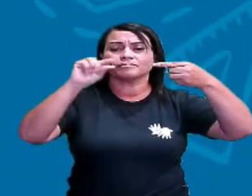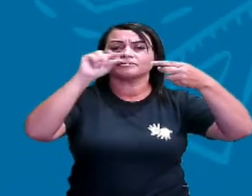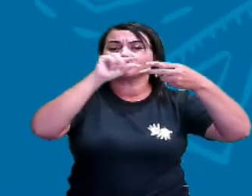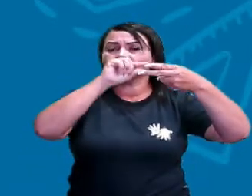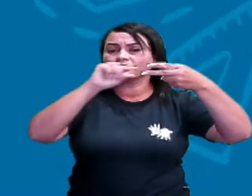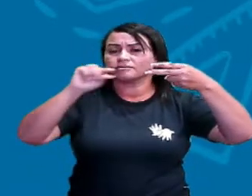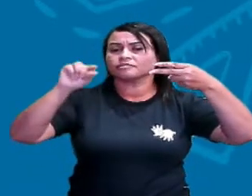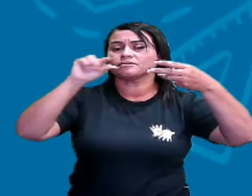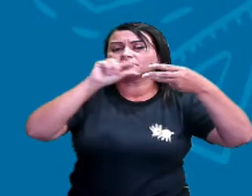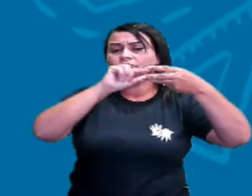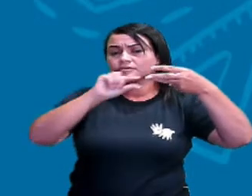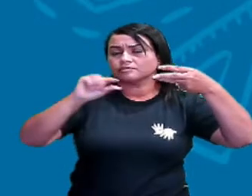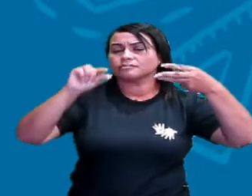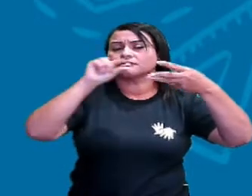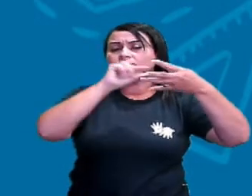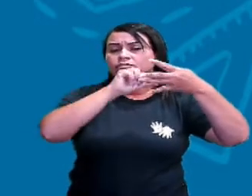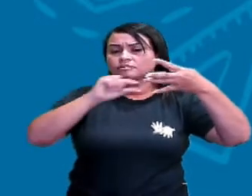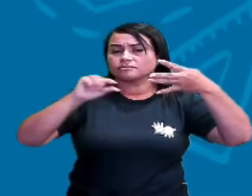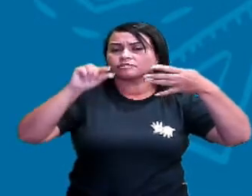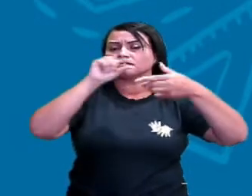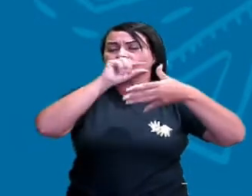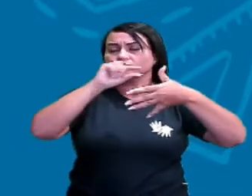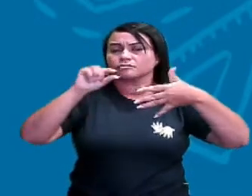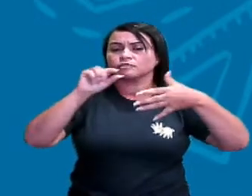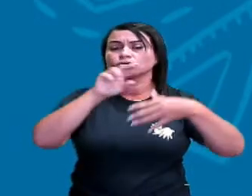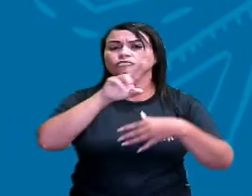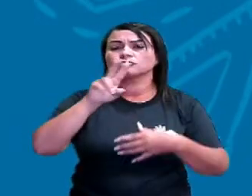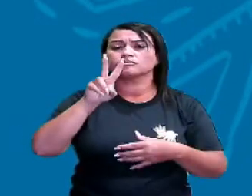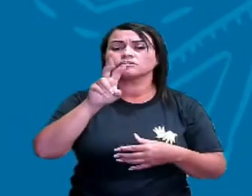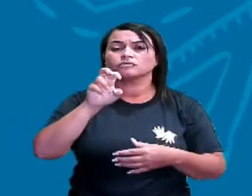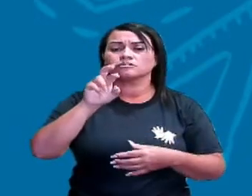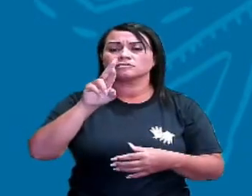dessa aqui é um verso.